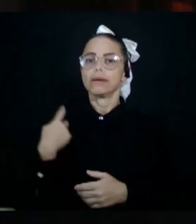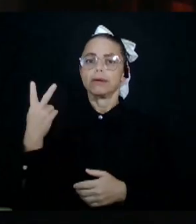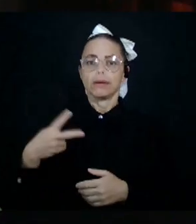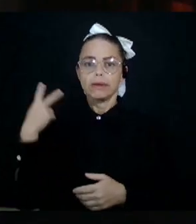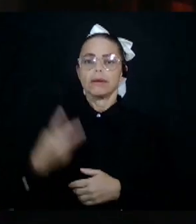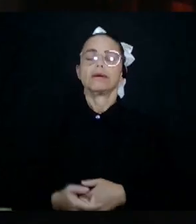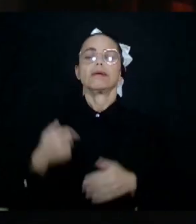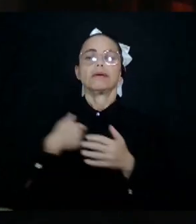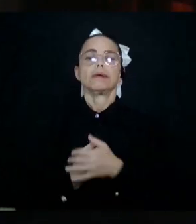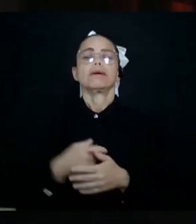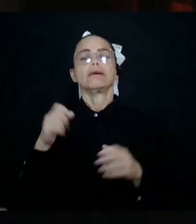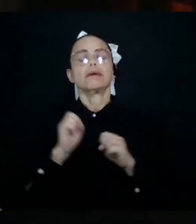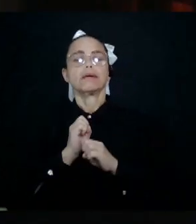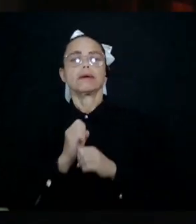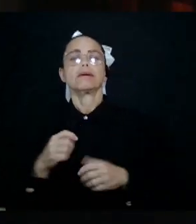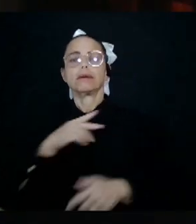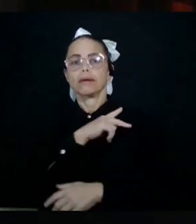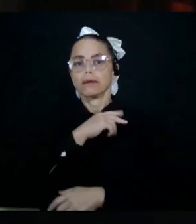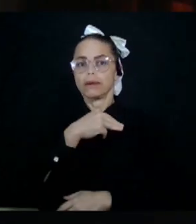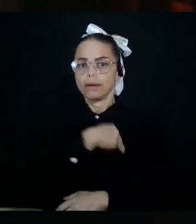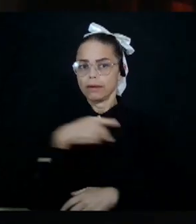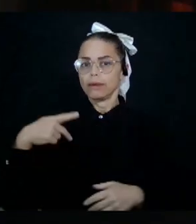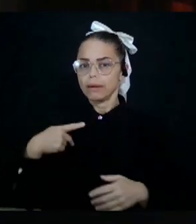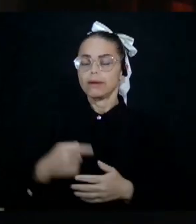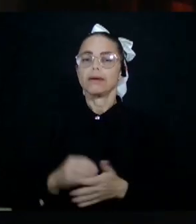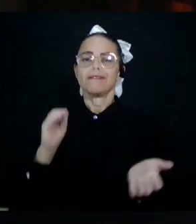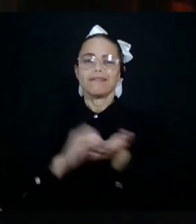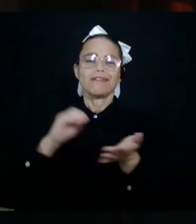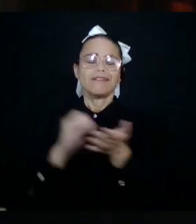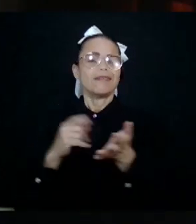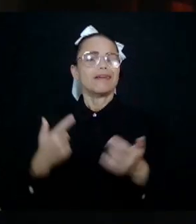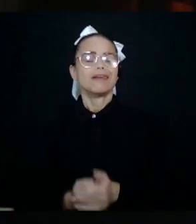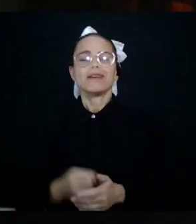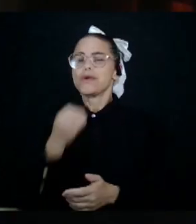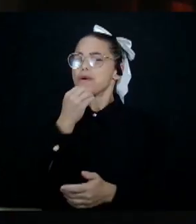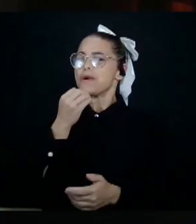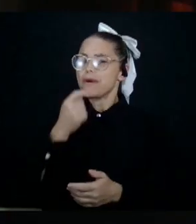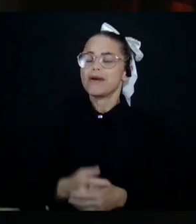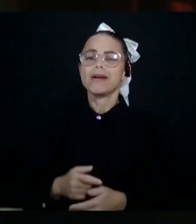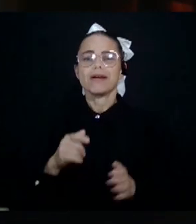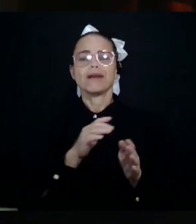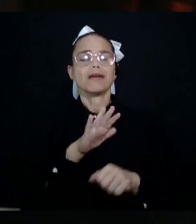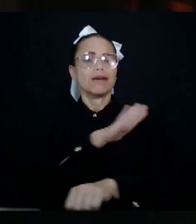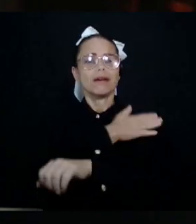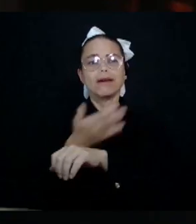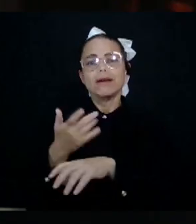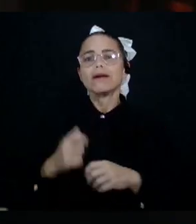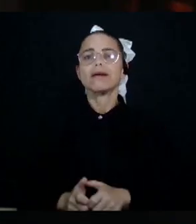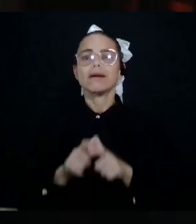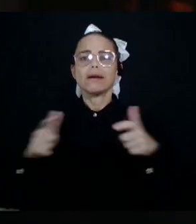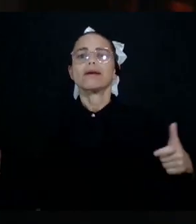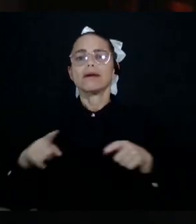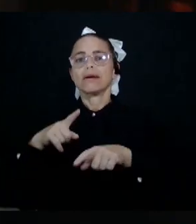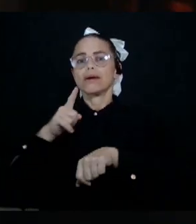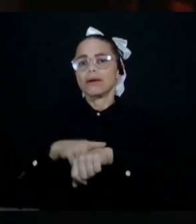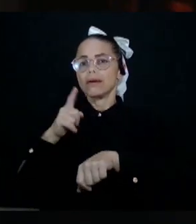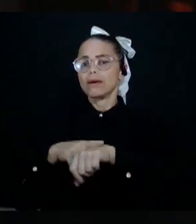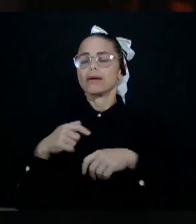Público sobre a falta de oferta em tempo integral e a possibilidade de ampliar o horário com